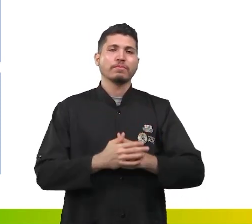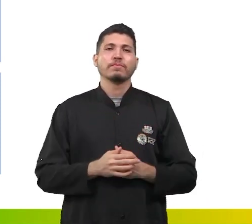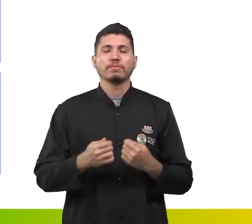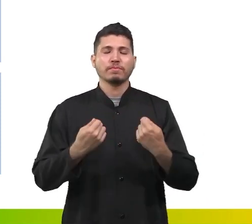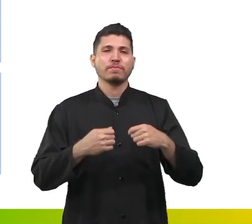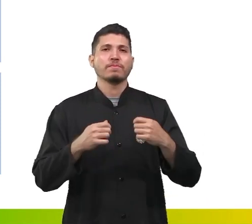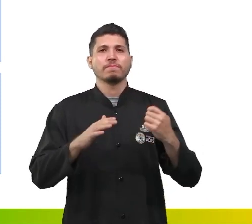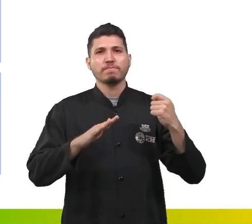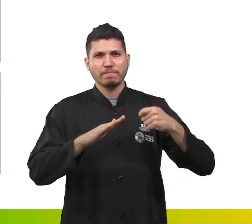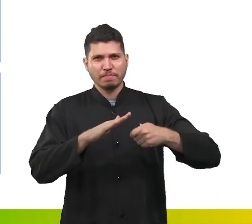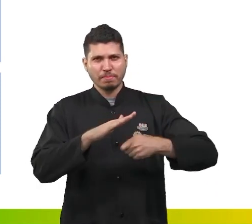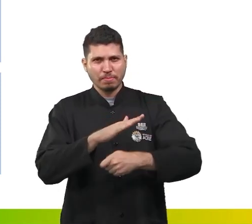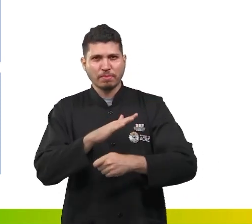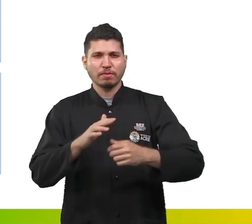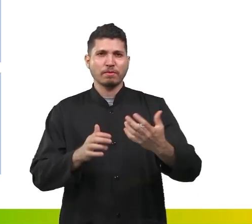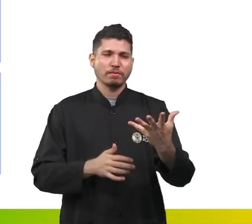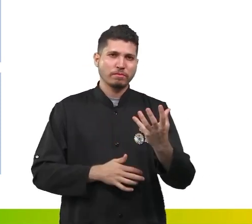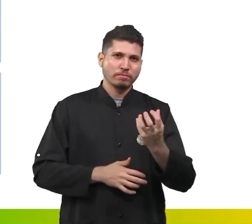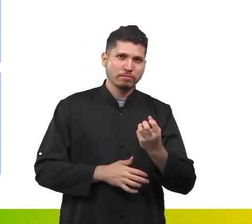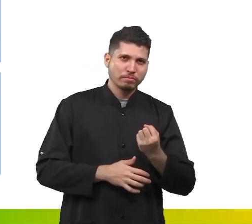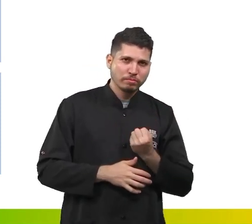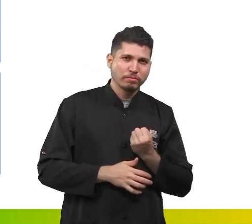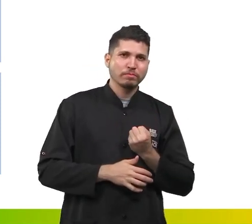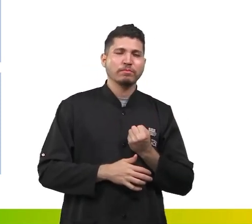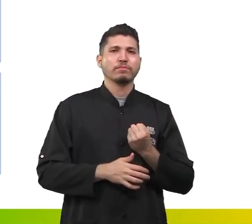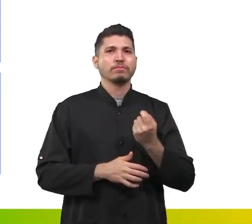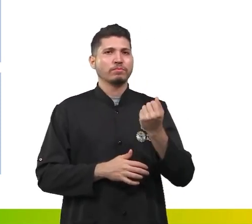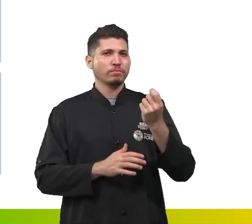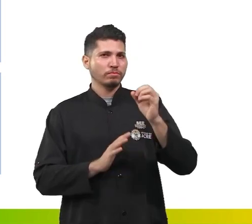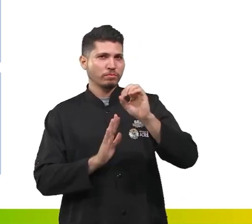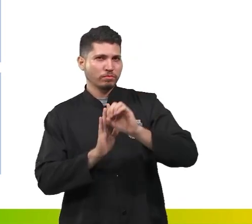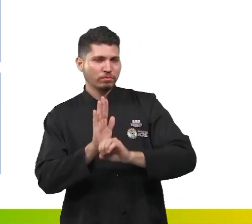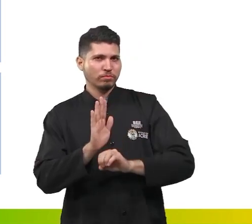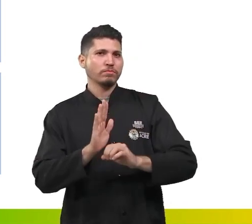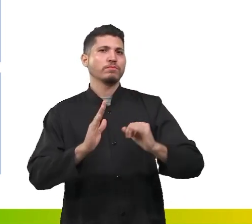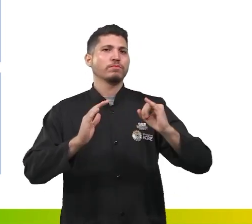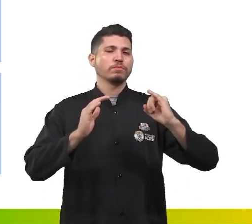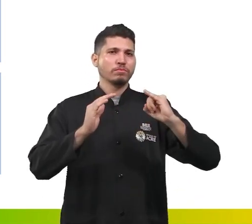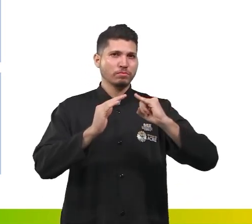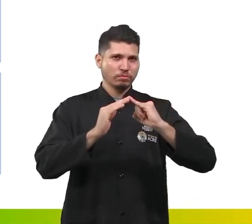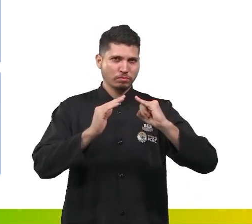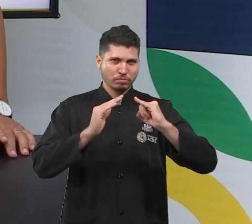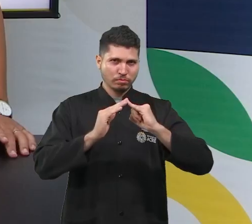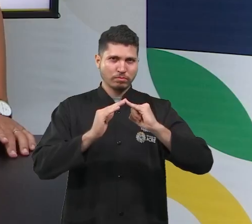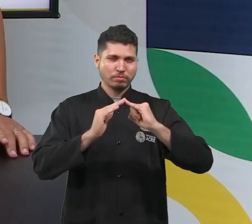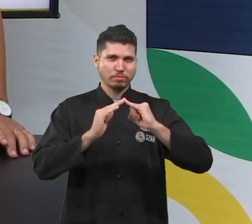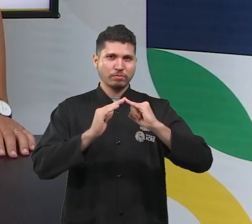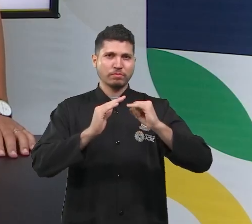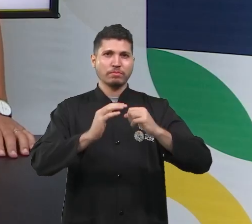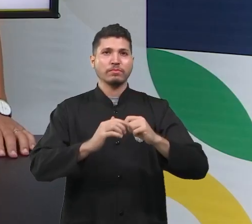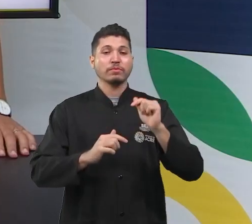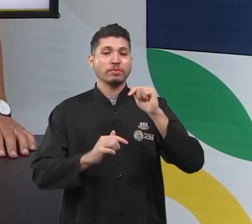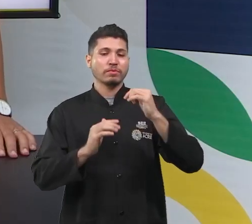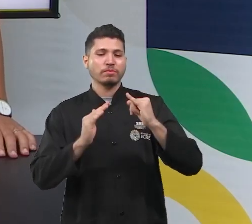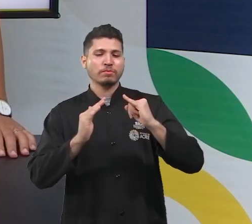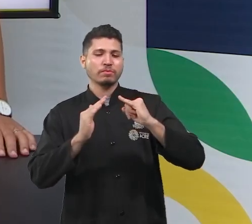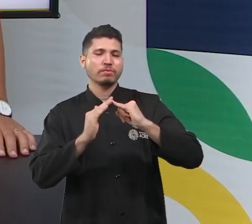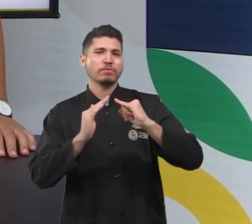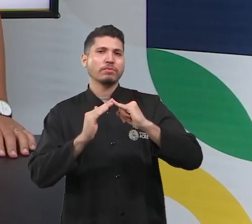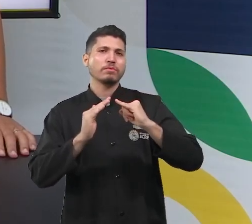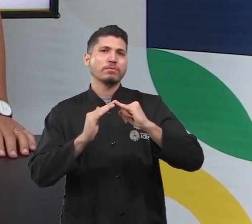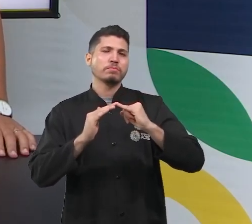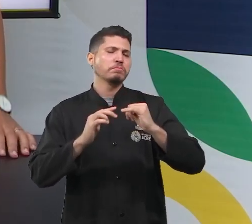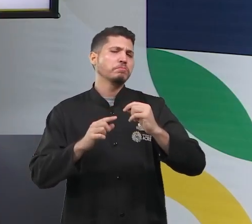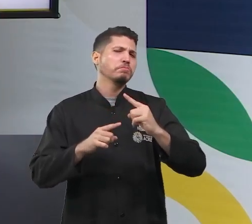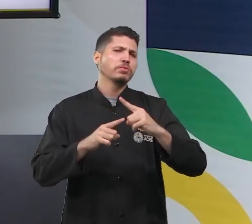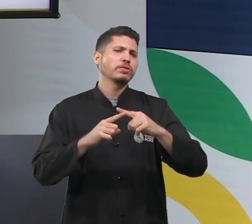investimentos, aposentadoria, financiamento imobiliário. Esse último que eu falei, ele serve